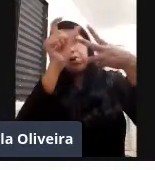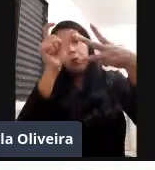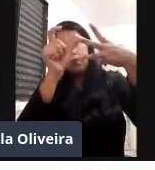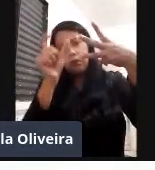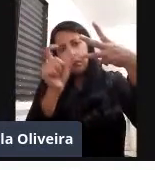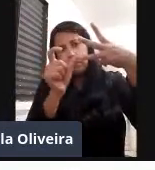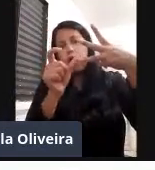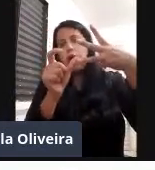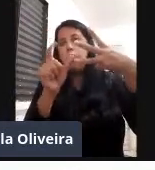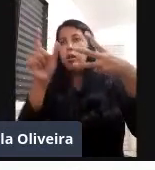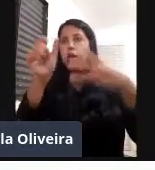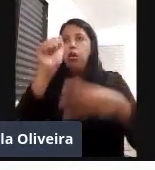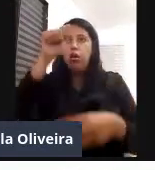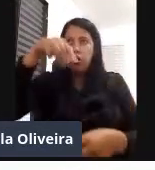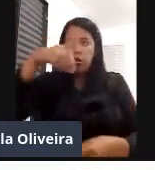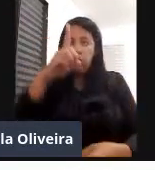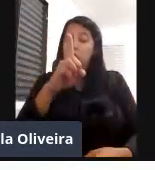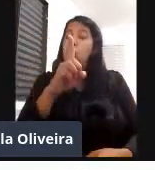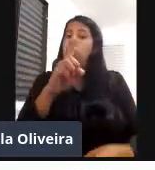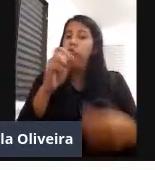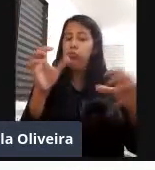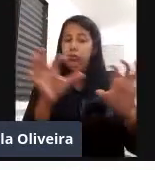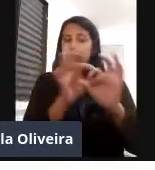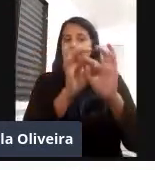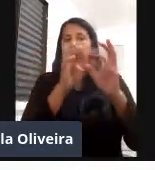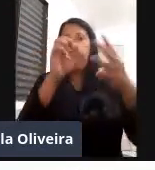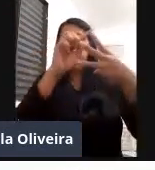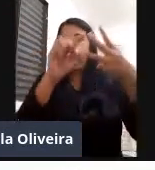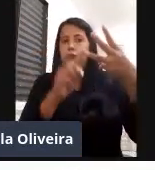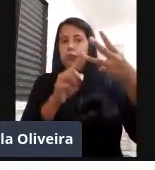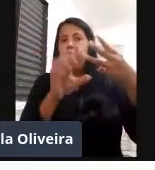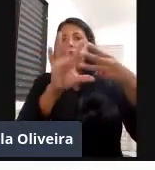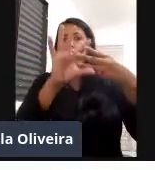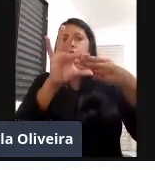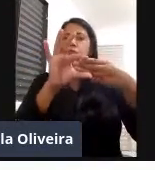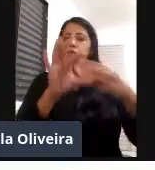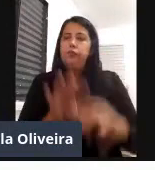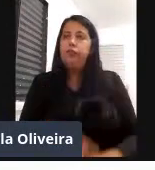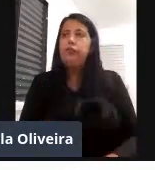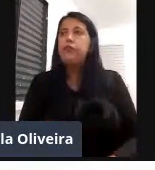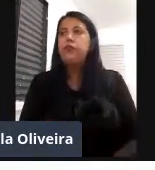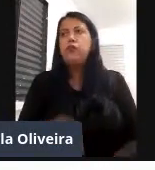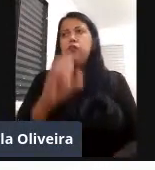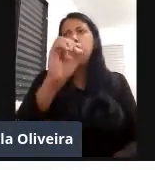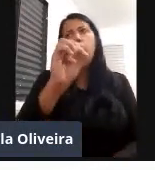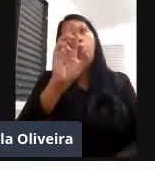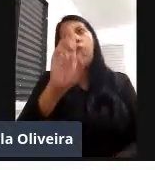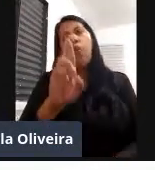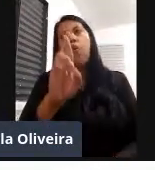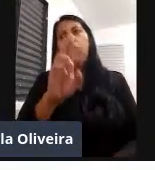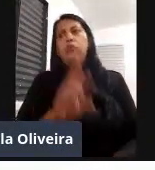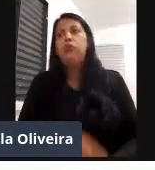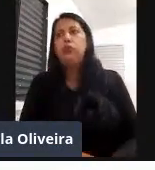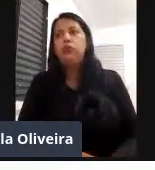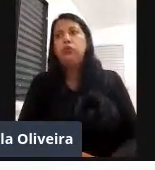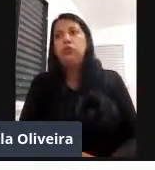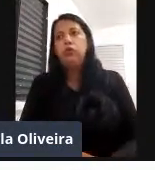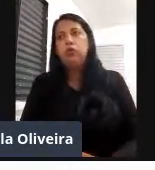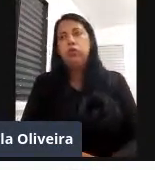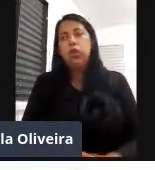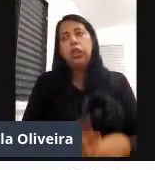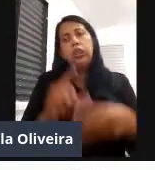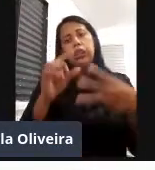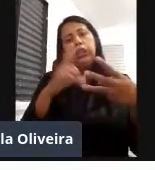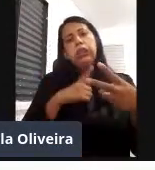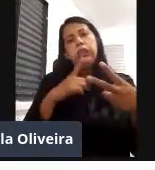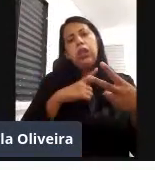O OR. O OR, resultados que contêm uma ou outra palavra. O OR, é só a gente